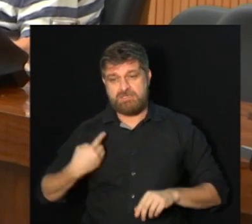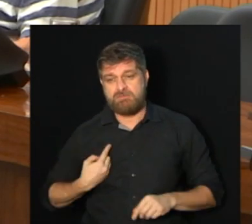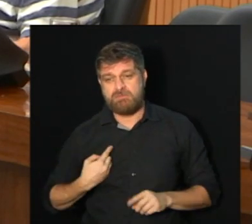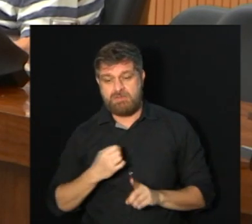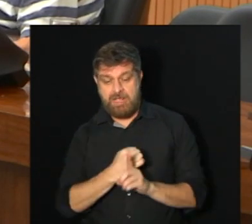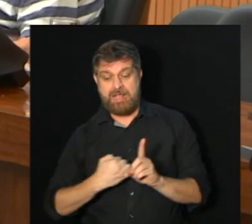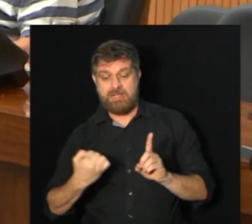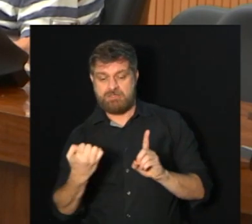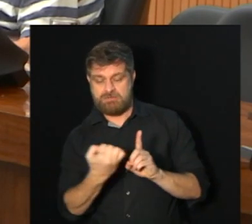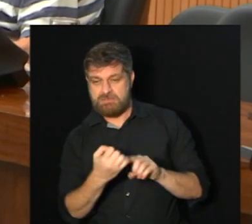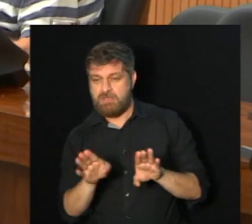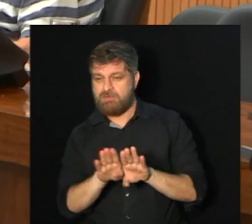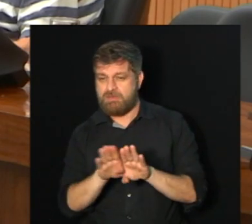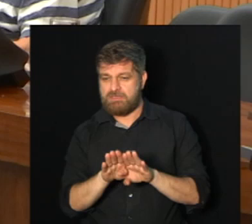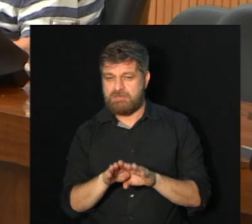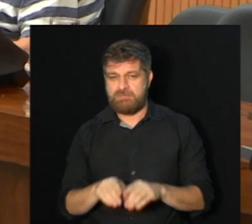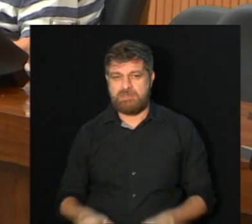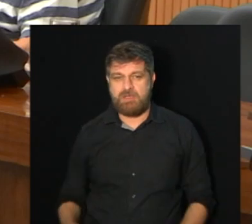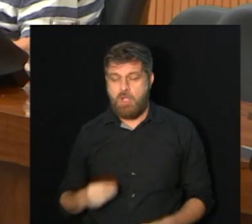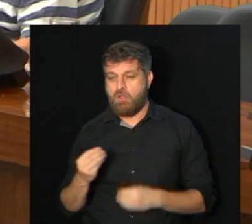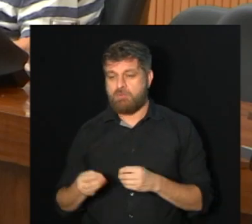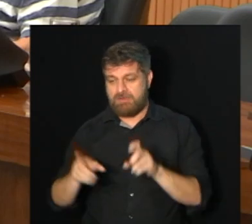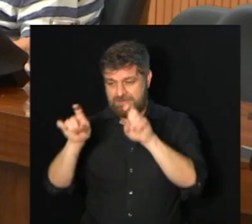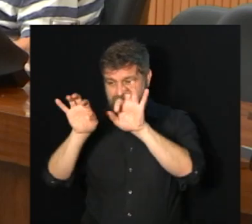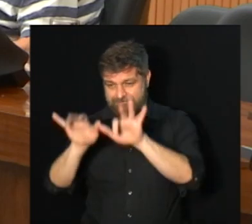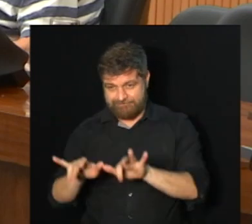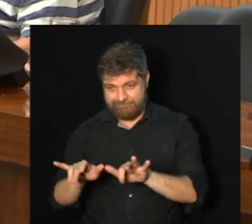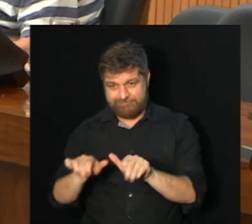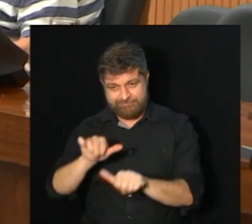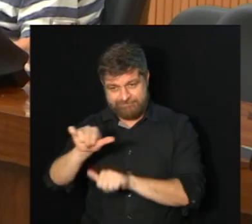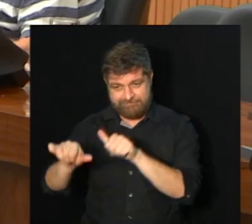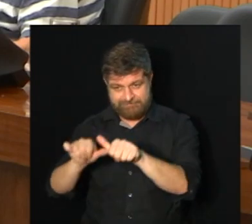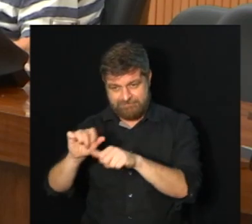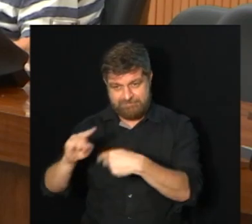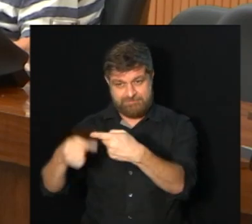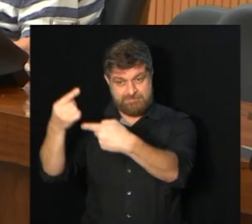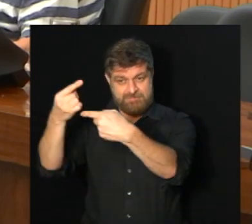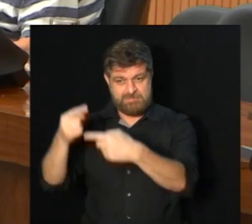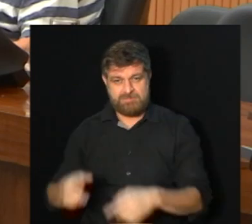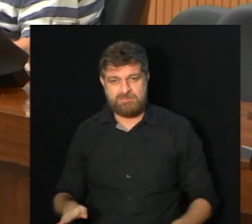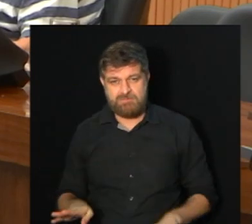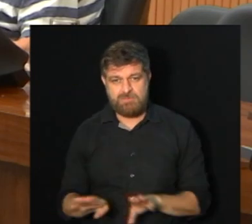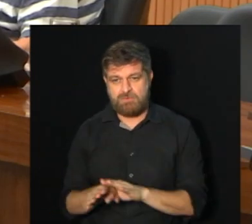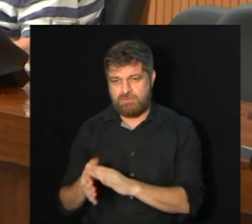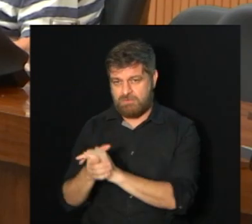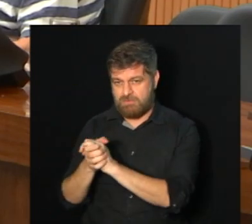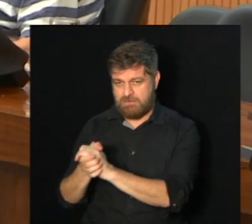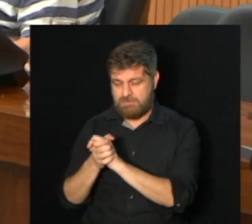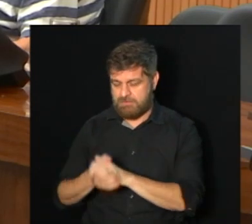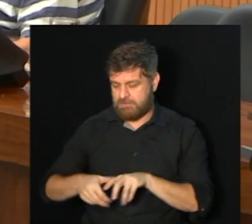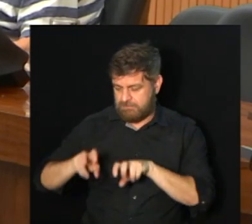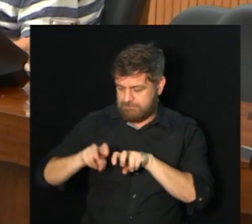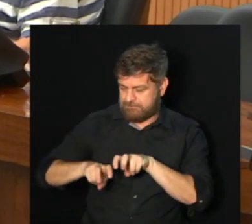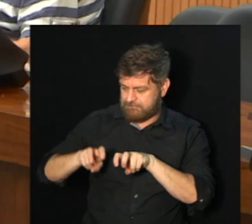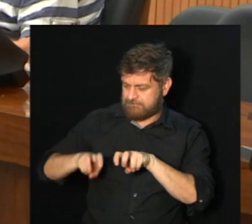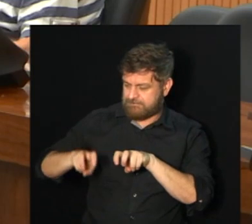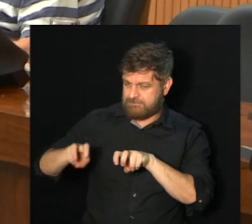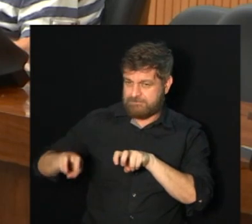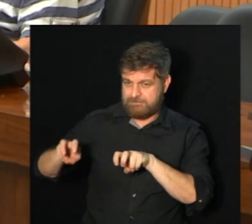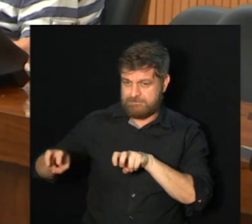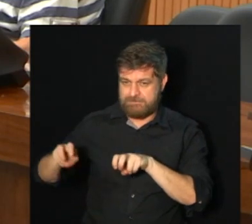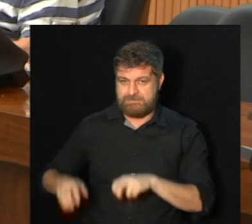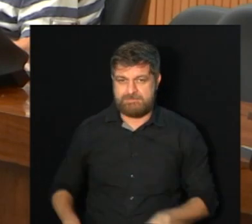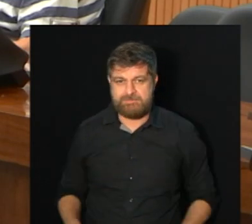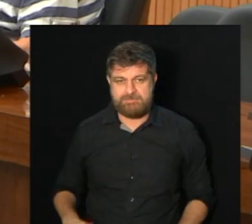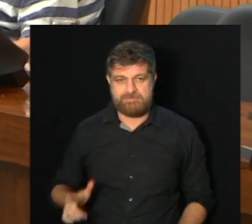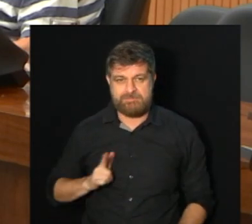social e também a parte de transformação digital. Cumprimento também o Henrique, o Schneider e o Monteiro,